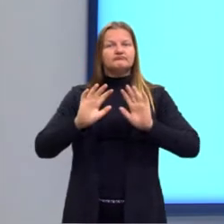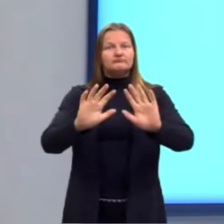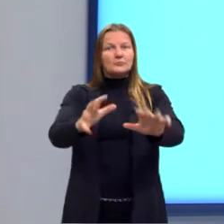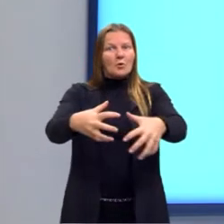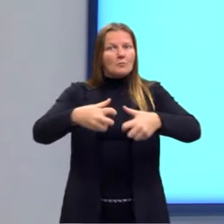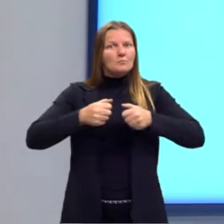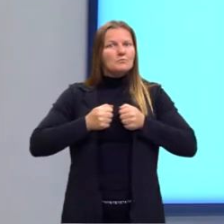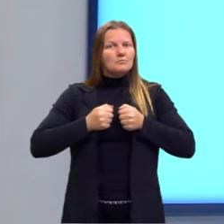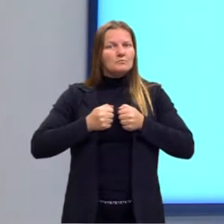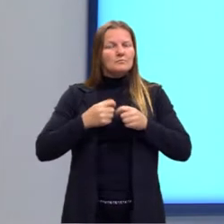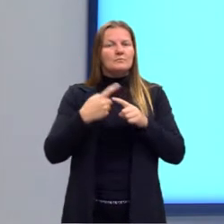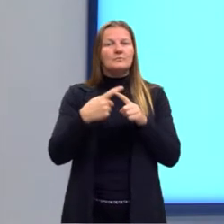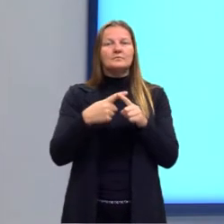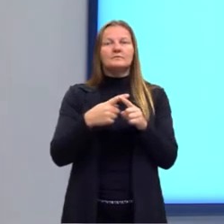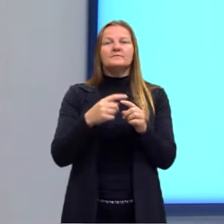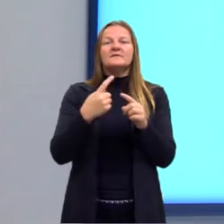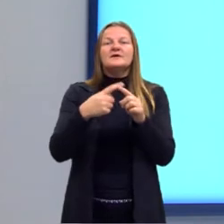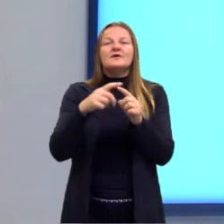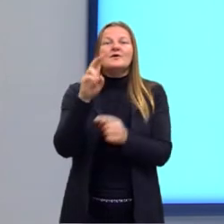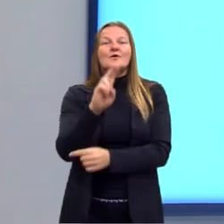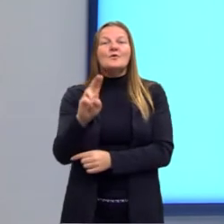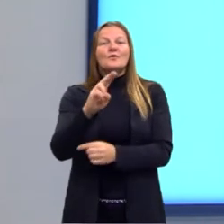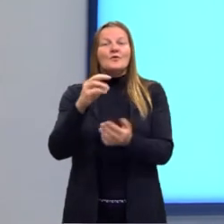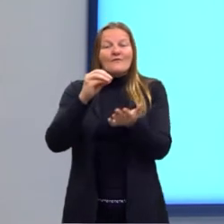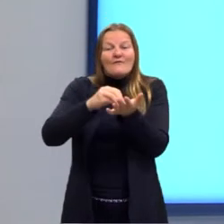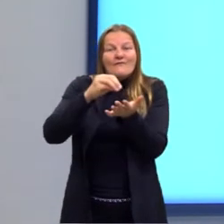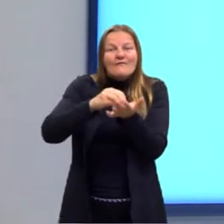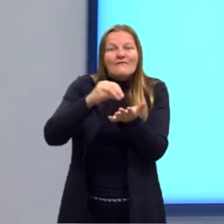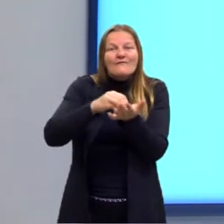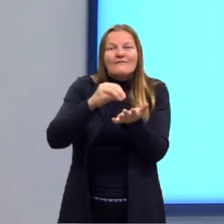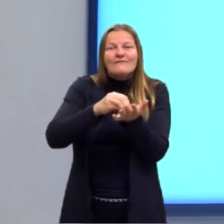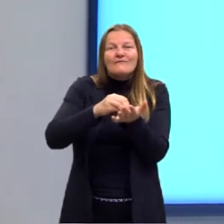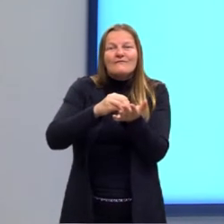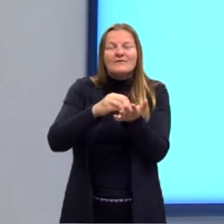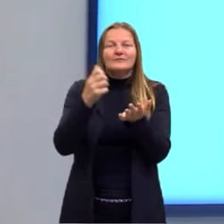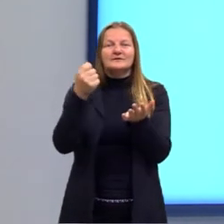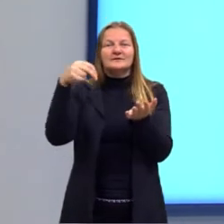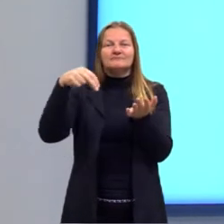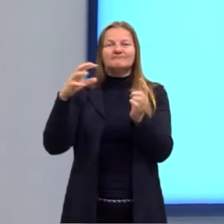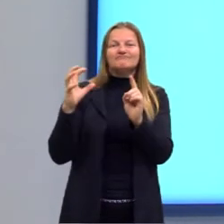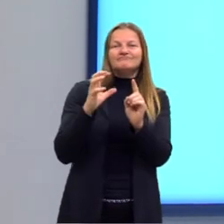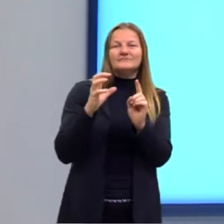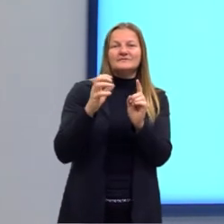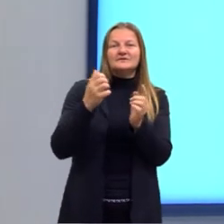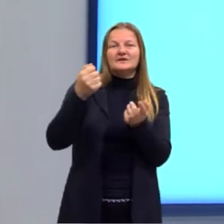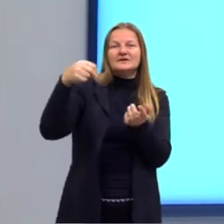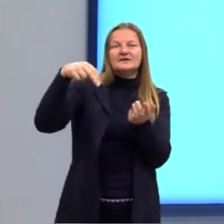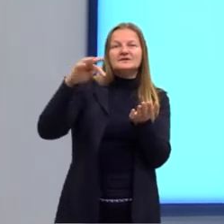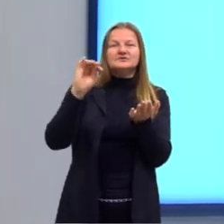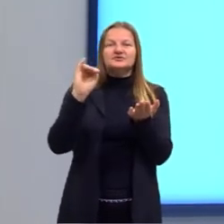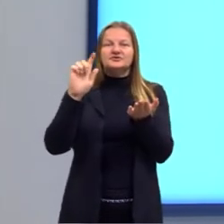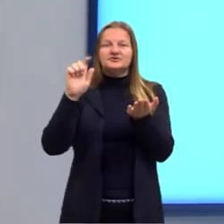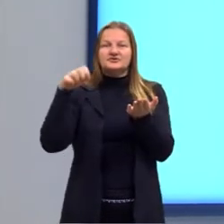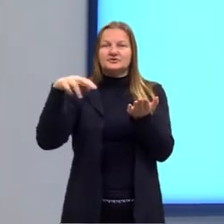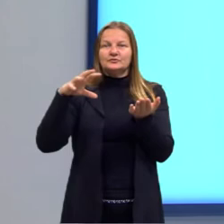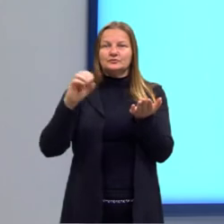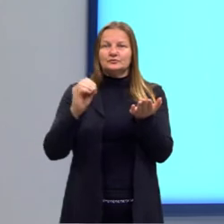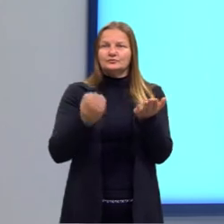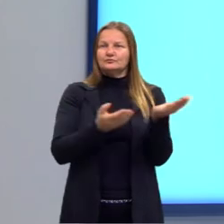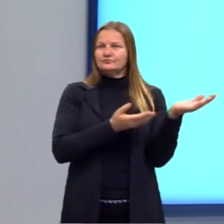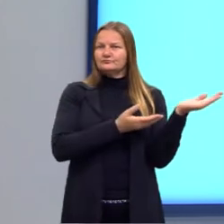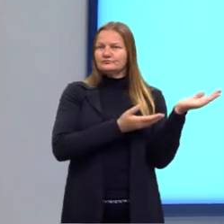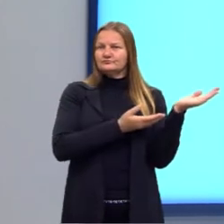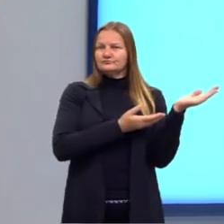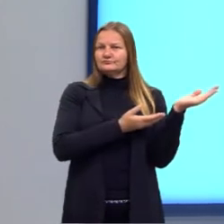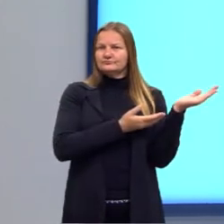condiciona a ausência desse antígeno então aqui no quadro dá para aparecer assim bem